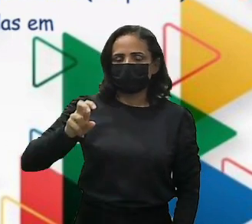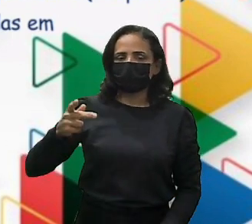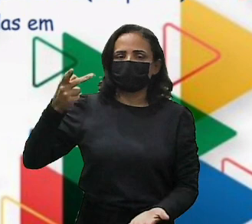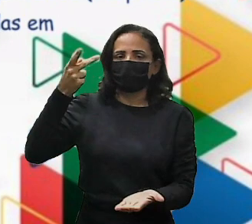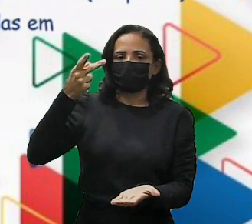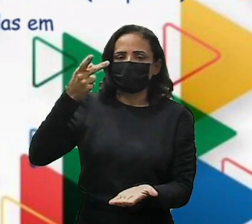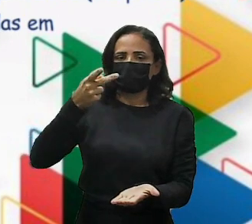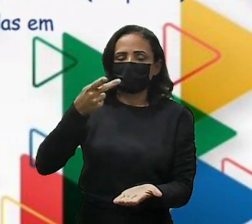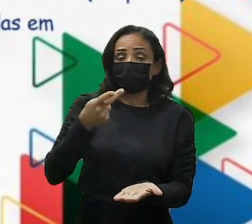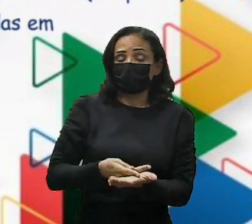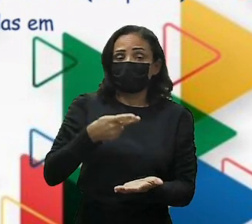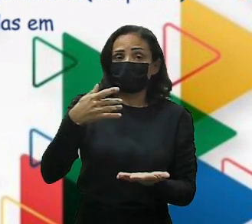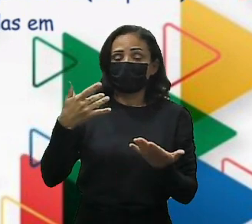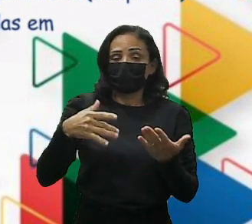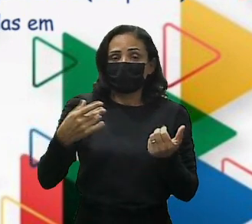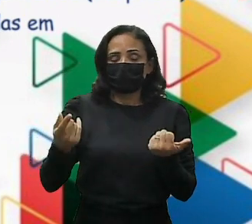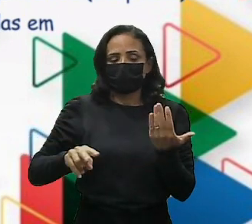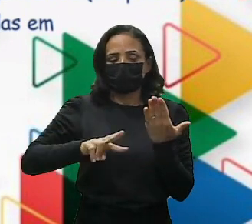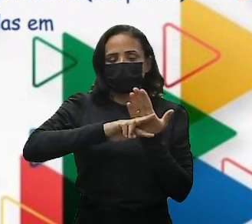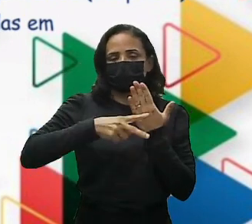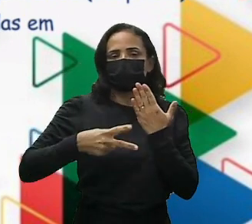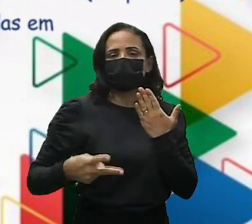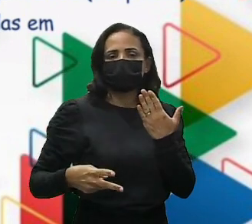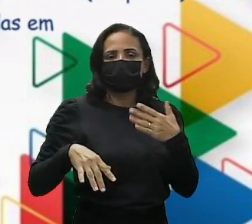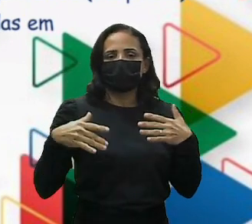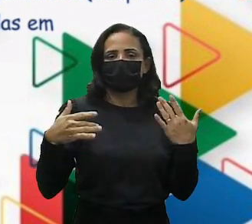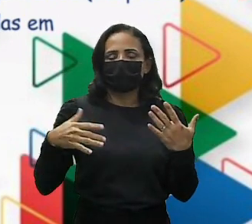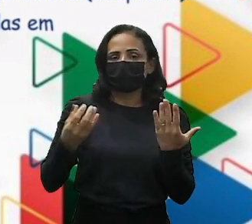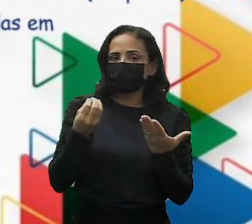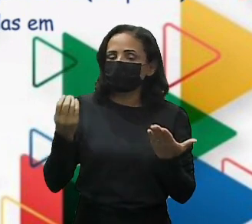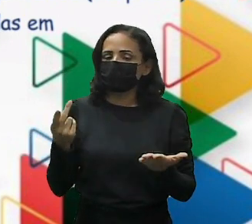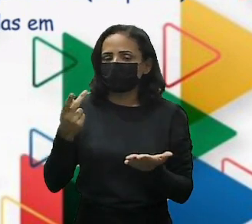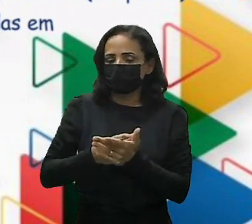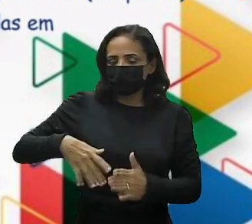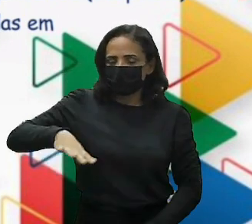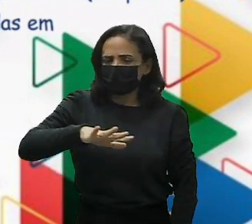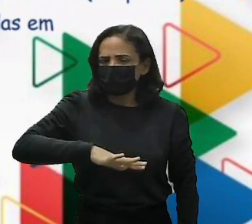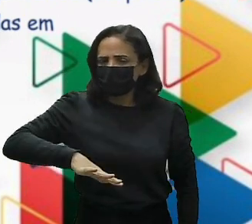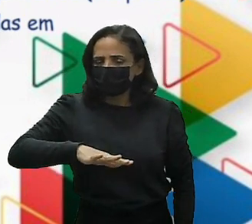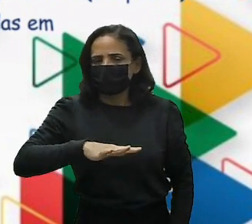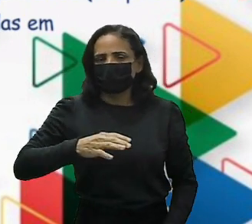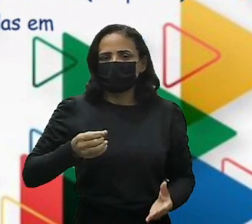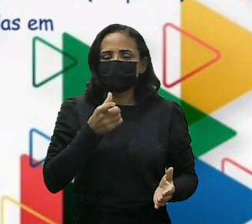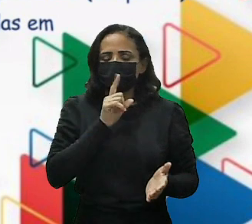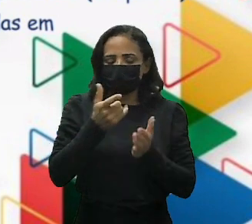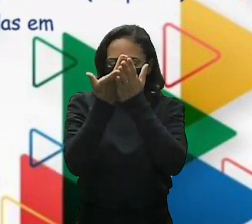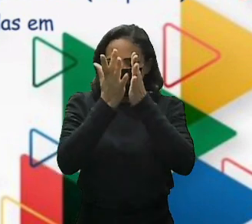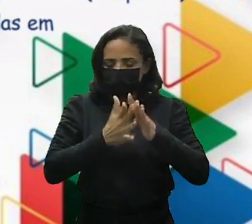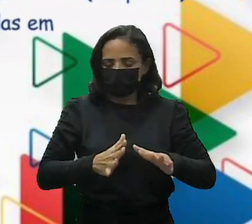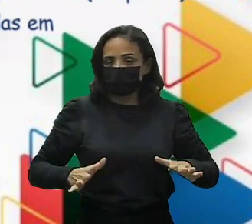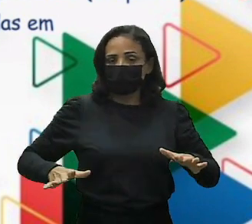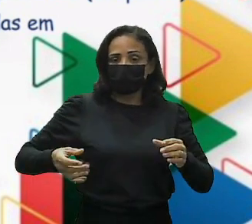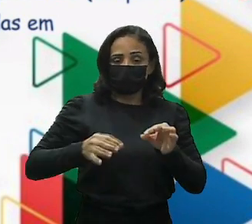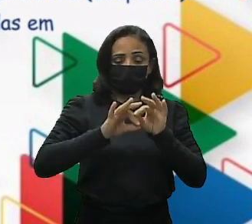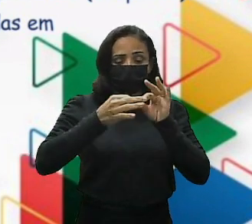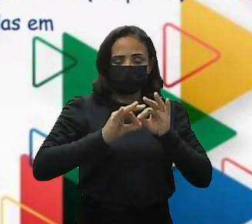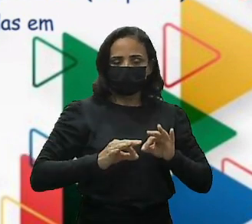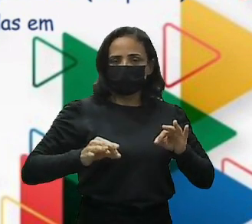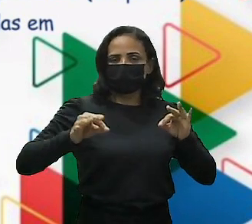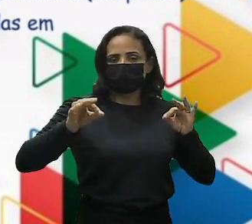os organismos que habitam o Parque Nacional Marinho de Abrolhos, localizados a mais de 1.000 quilômetros de